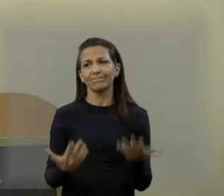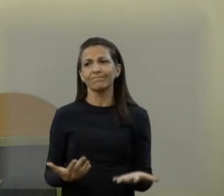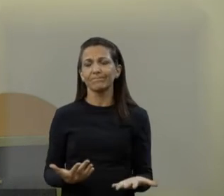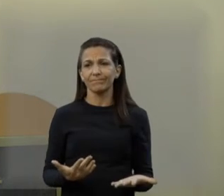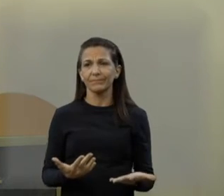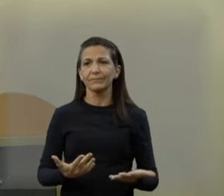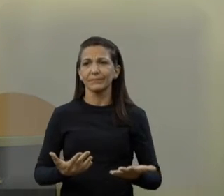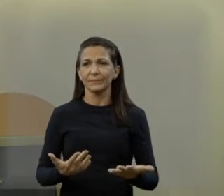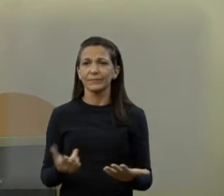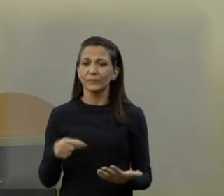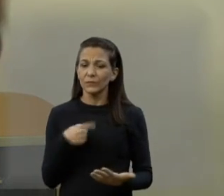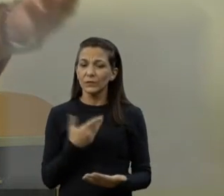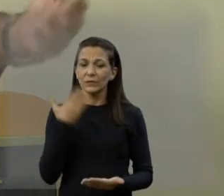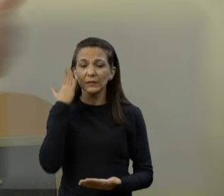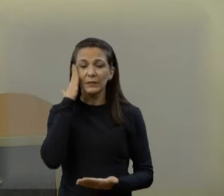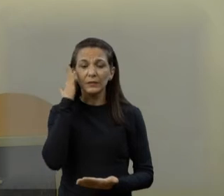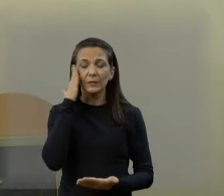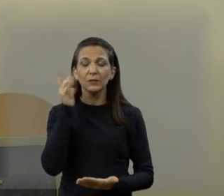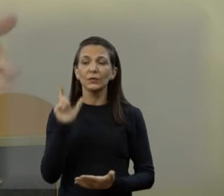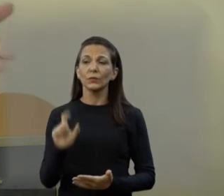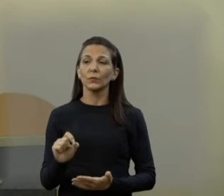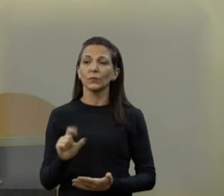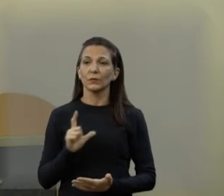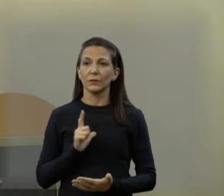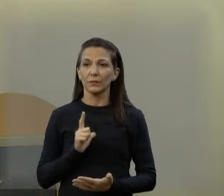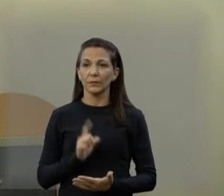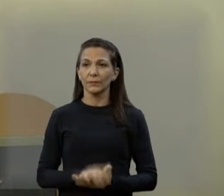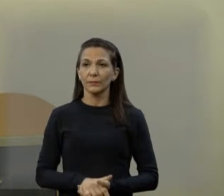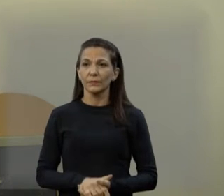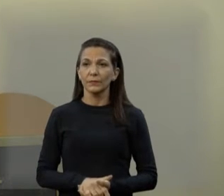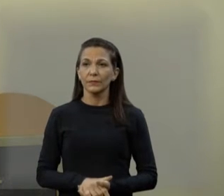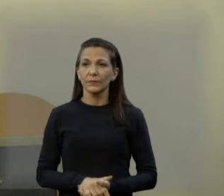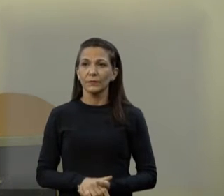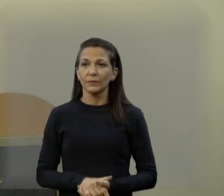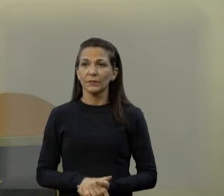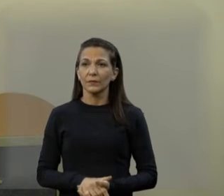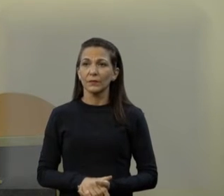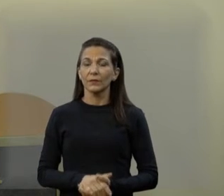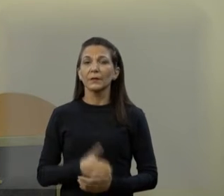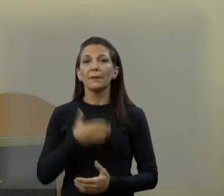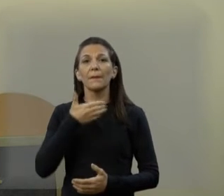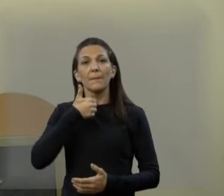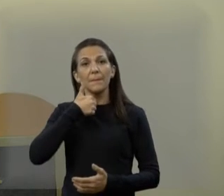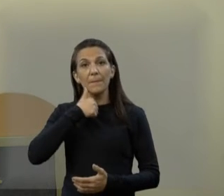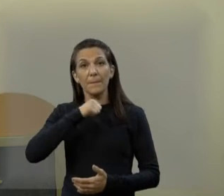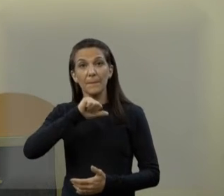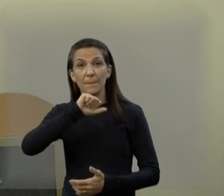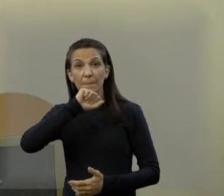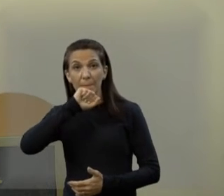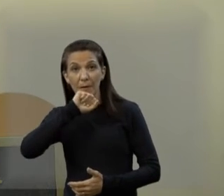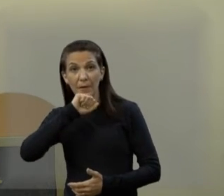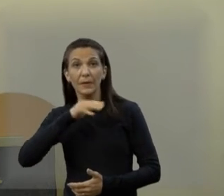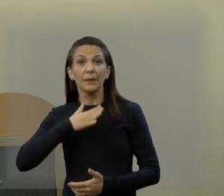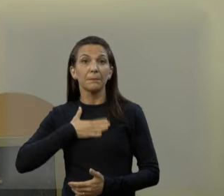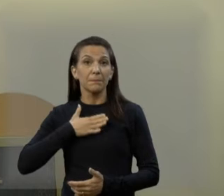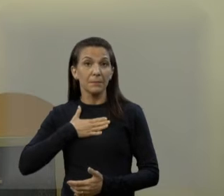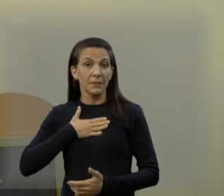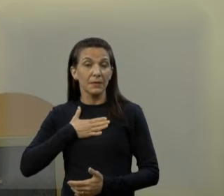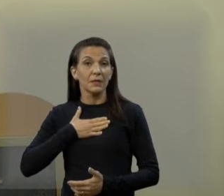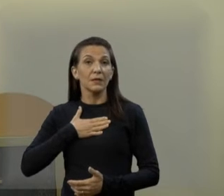nossa sabemos né o tempo faleceu minha mãe meu